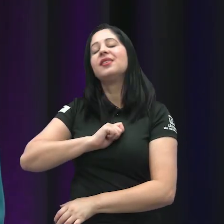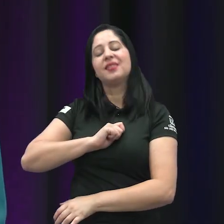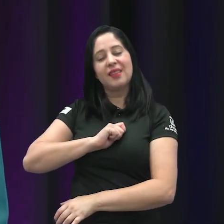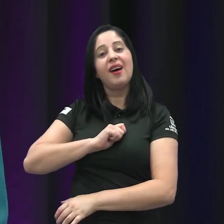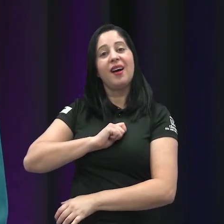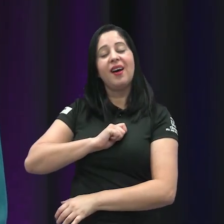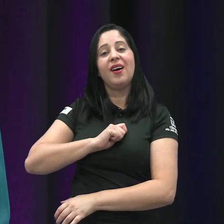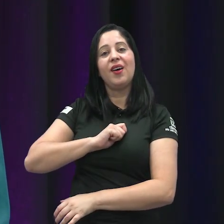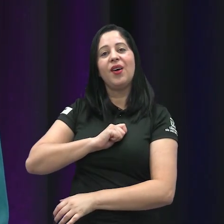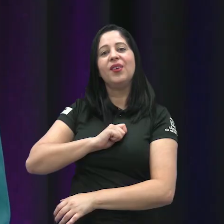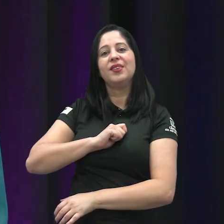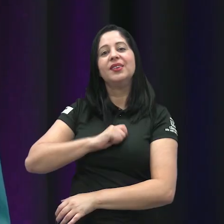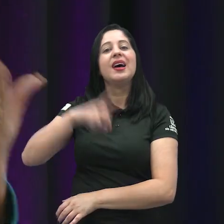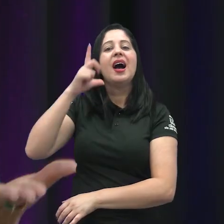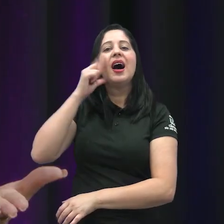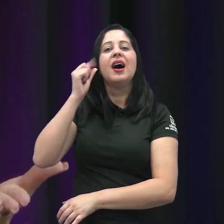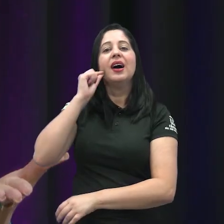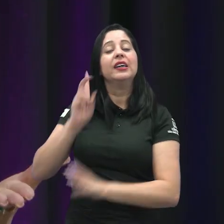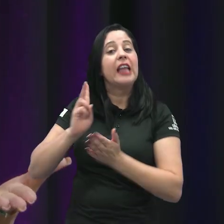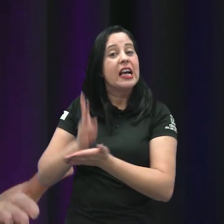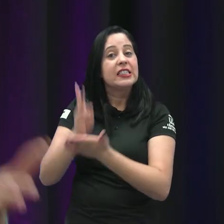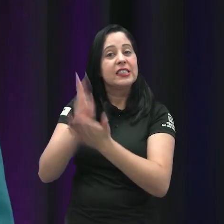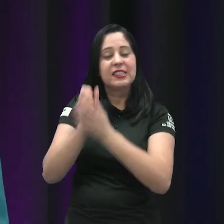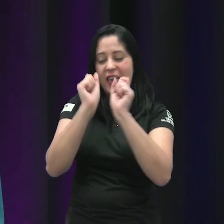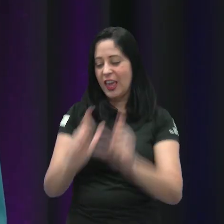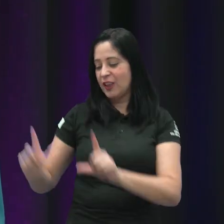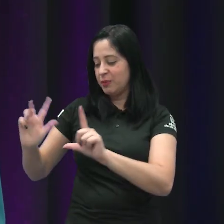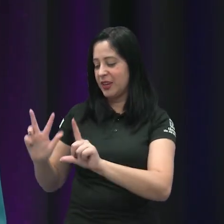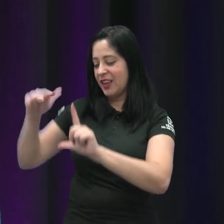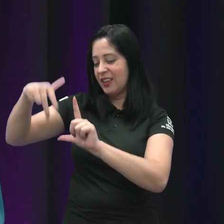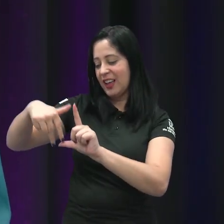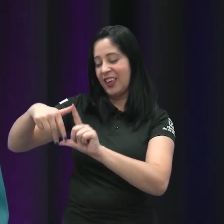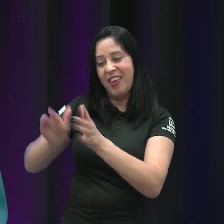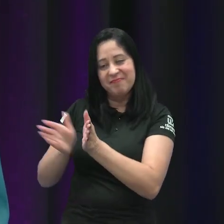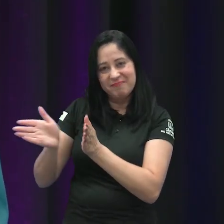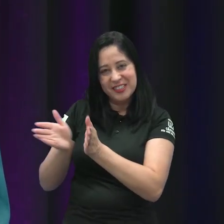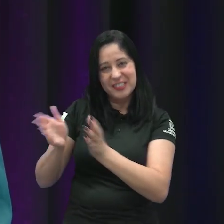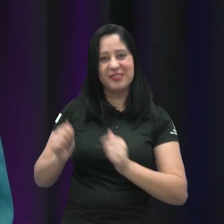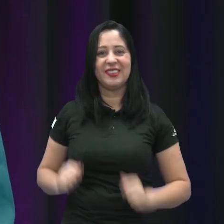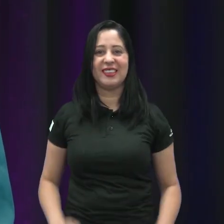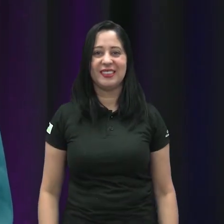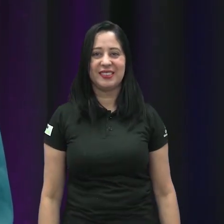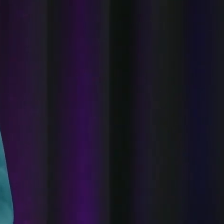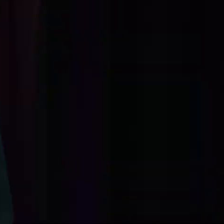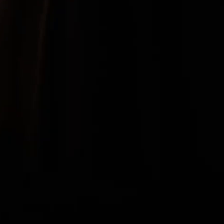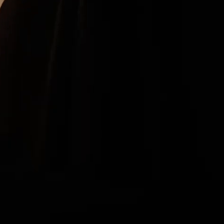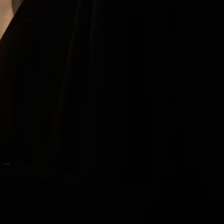trazendo essa tradução para tornar o nosso programa ainda mais acessível a todos.